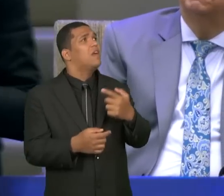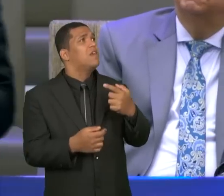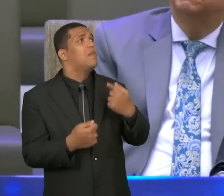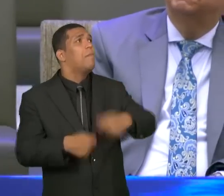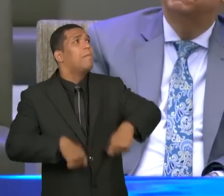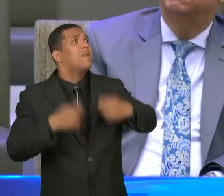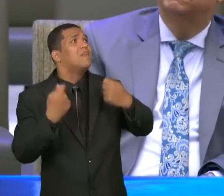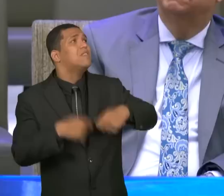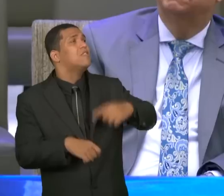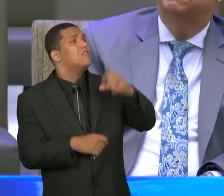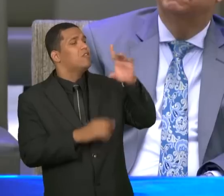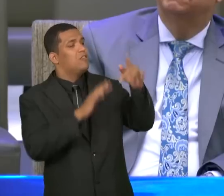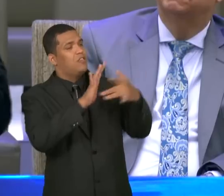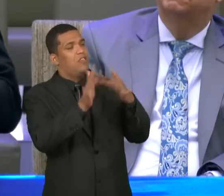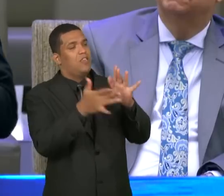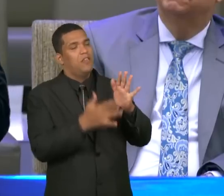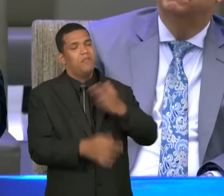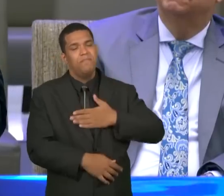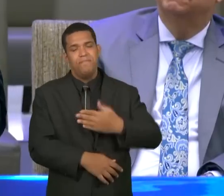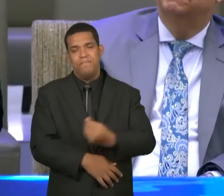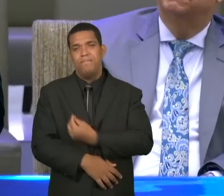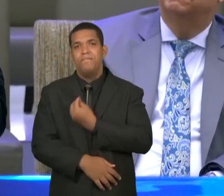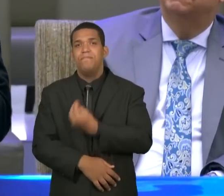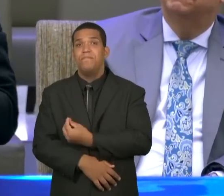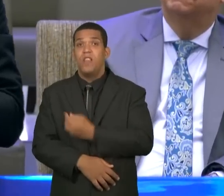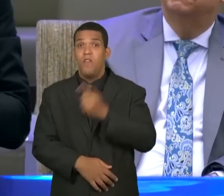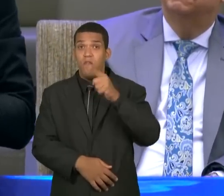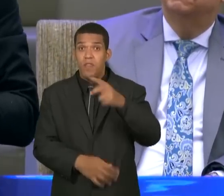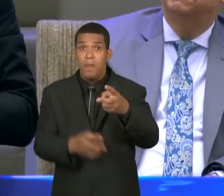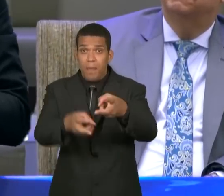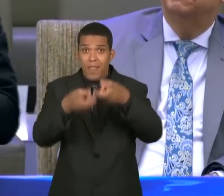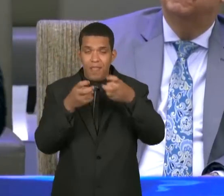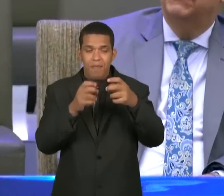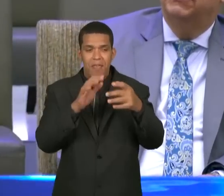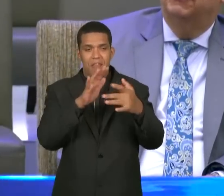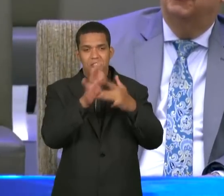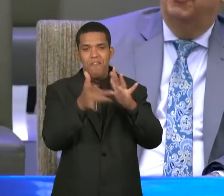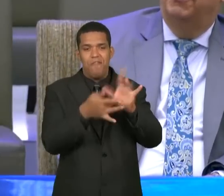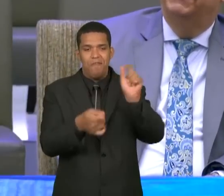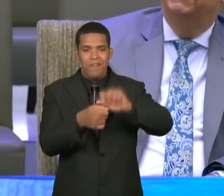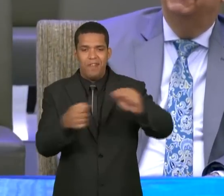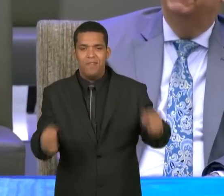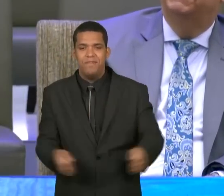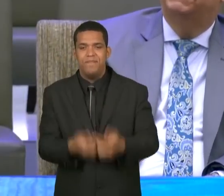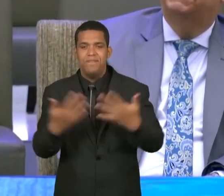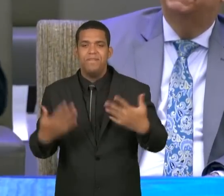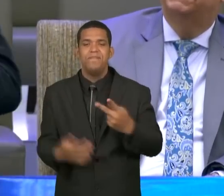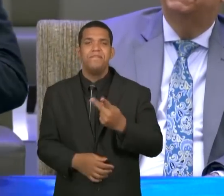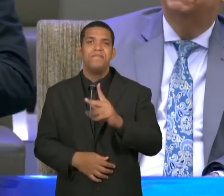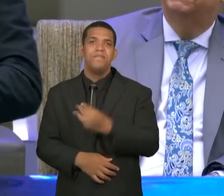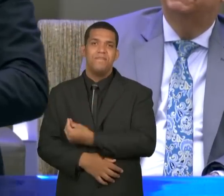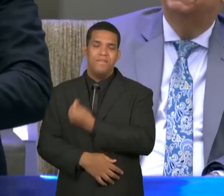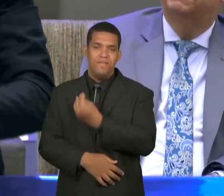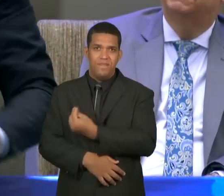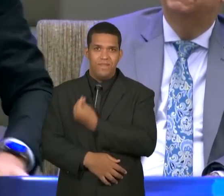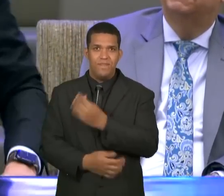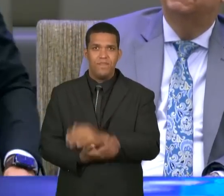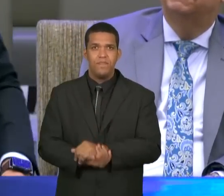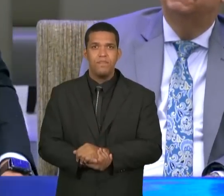tu verás a obra que ele vai realizar na tua vida Jesus ouviu